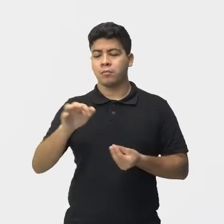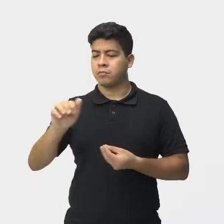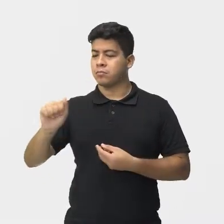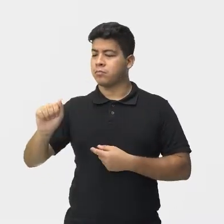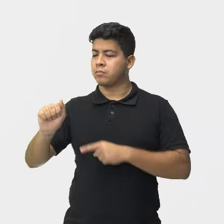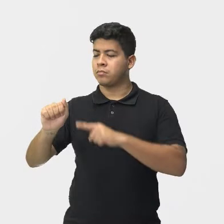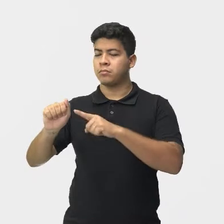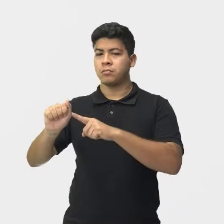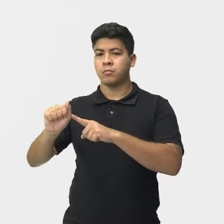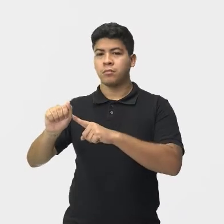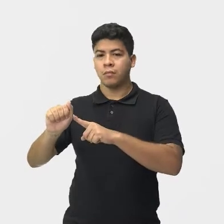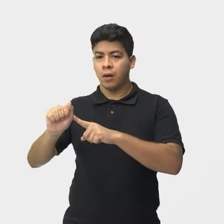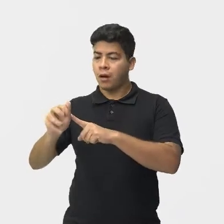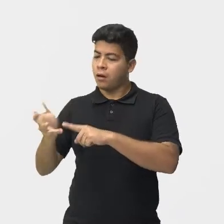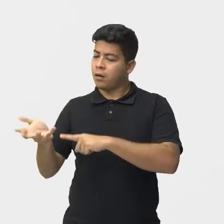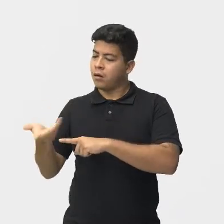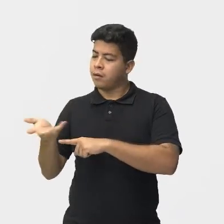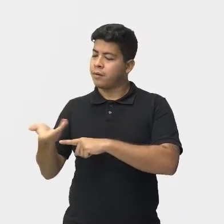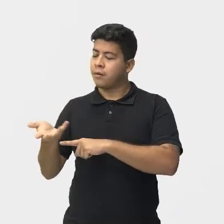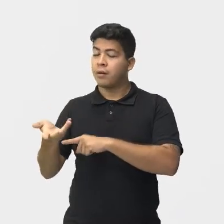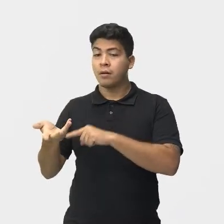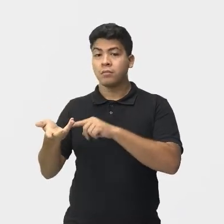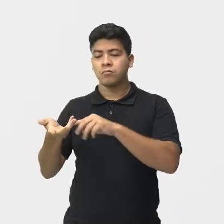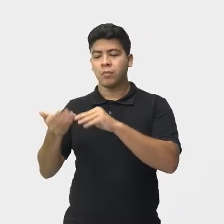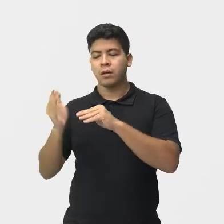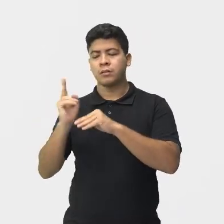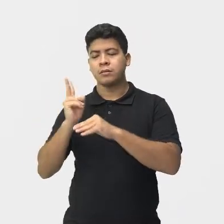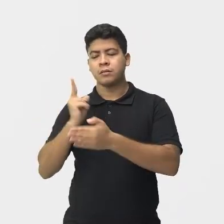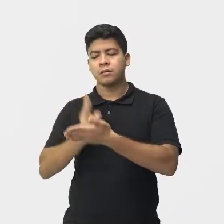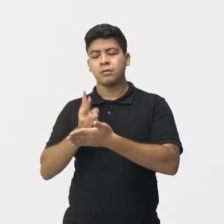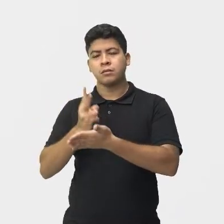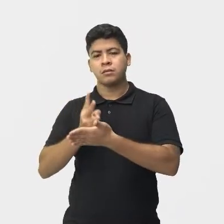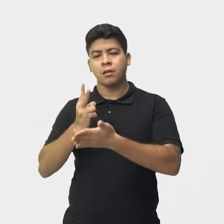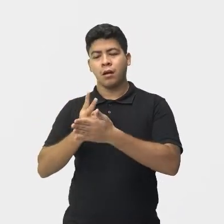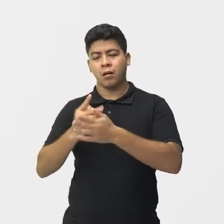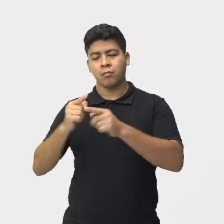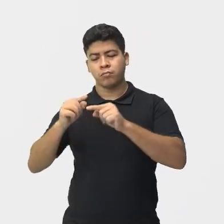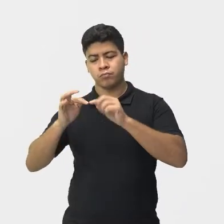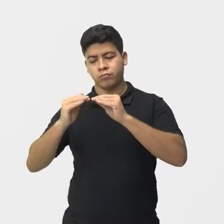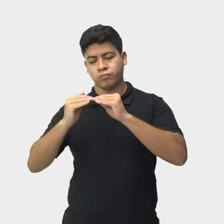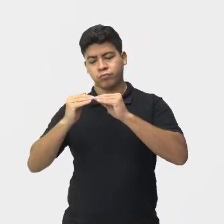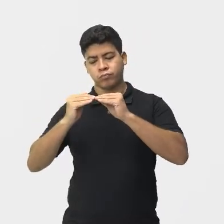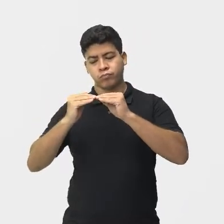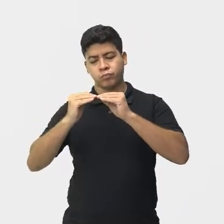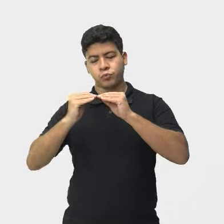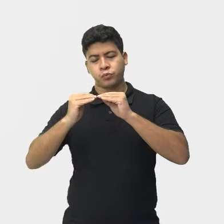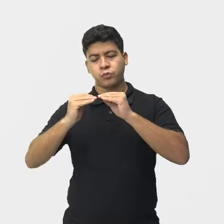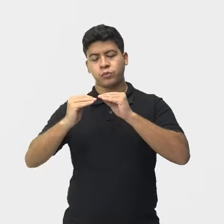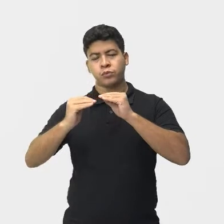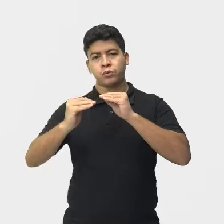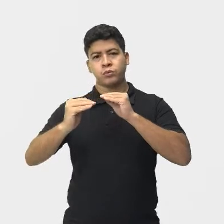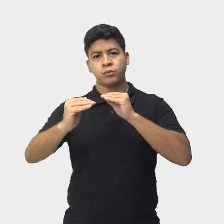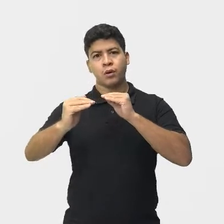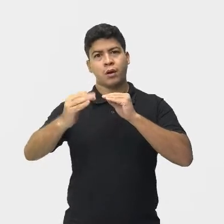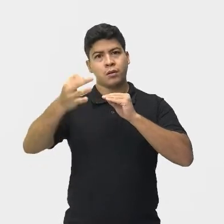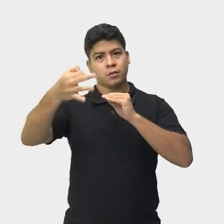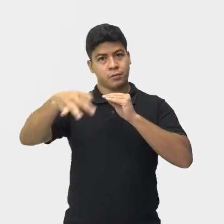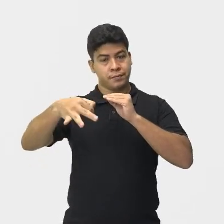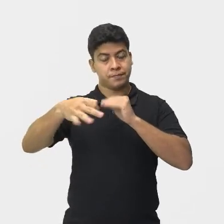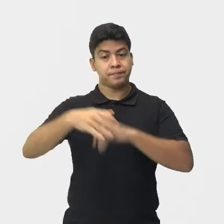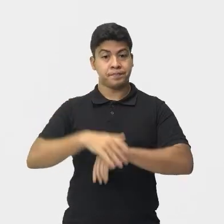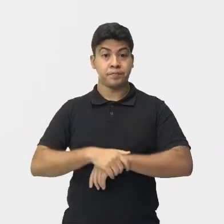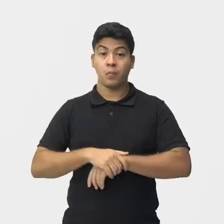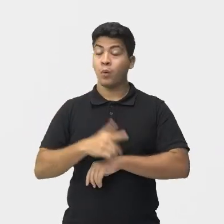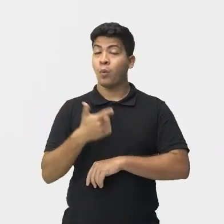sempre é constante, ou seja, ela não muda de valor, ela sempre tem o mesmo valor, a aceleração constante. Uma